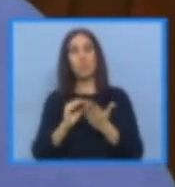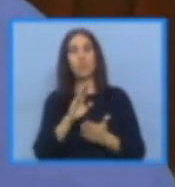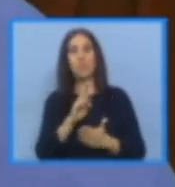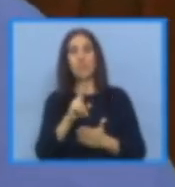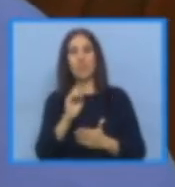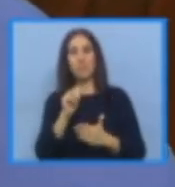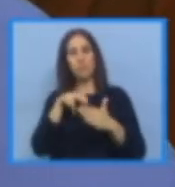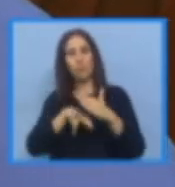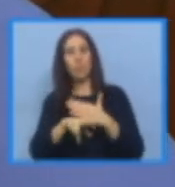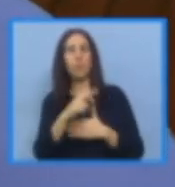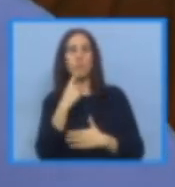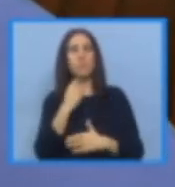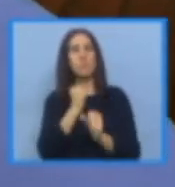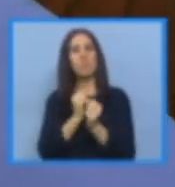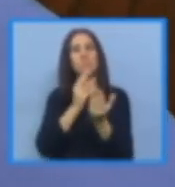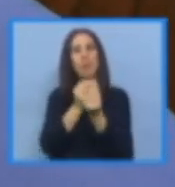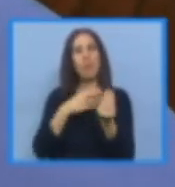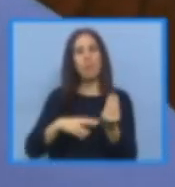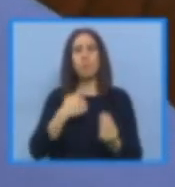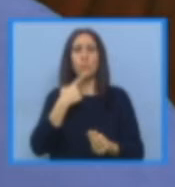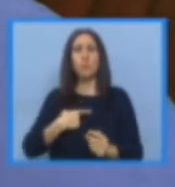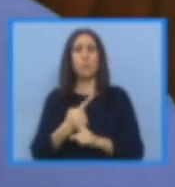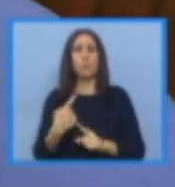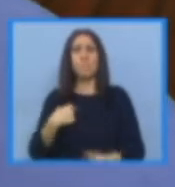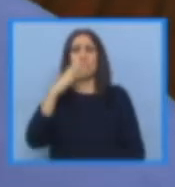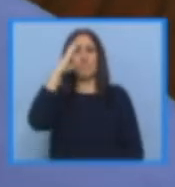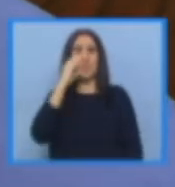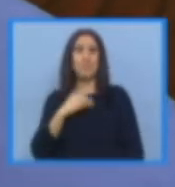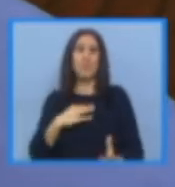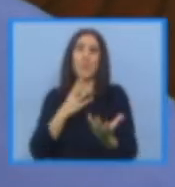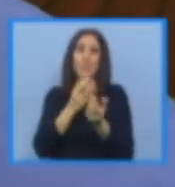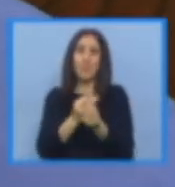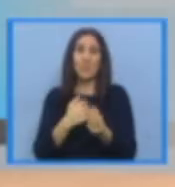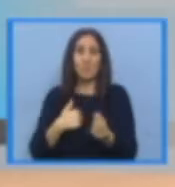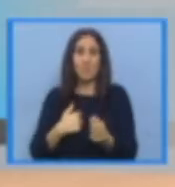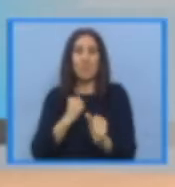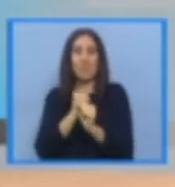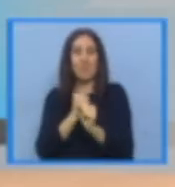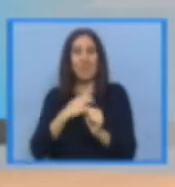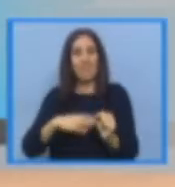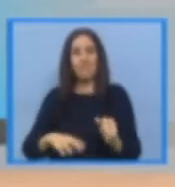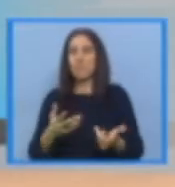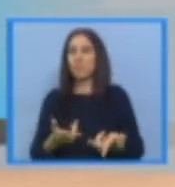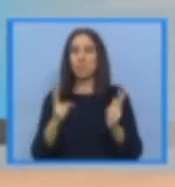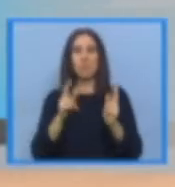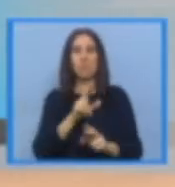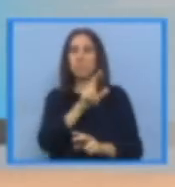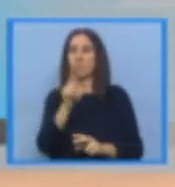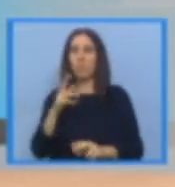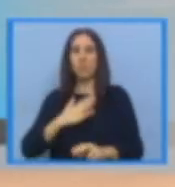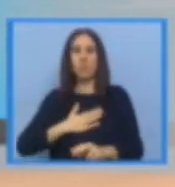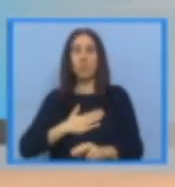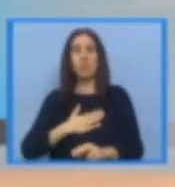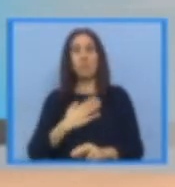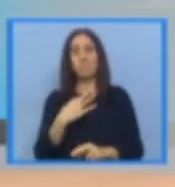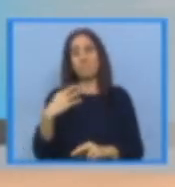quero trabalhar convosco. E perguntaram, mas porquê? Eu não sei, mas sei que é convosco que eu quero trabalhar e estou disponível para ir onde ninguém quer ir e